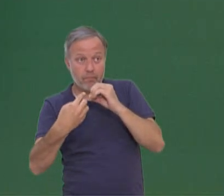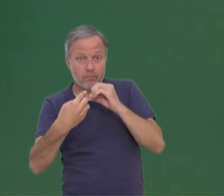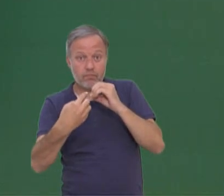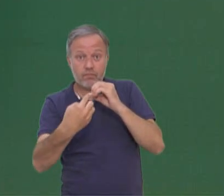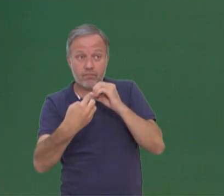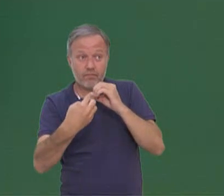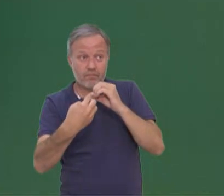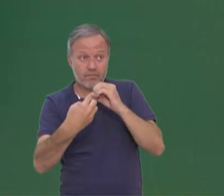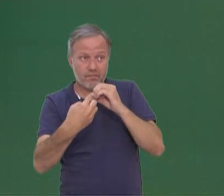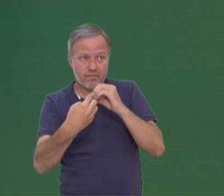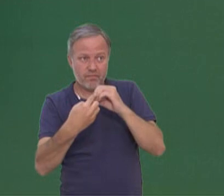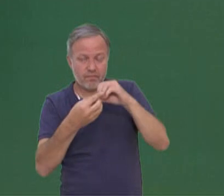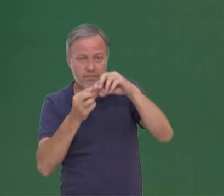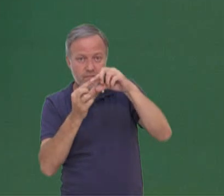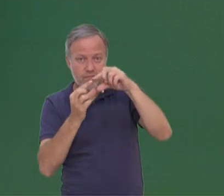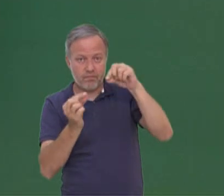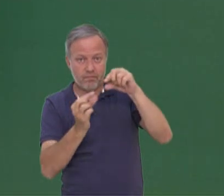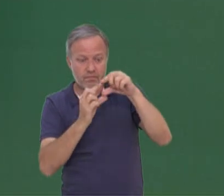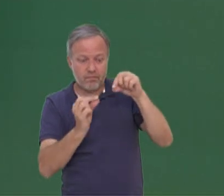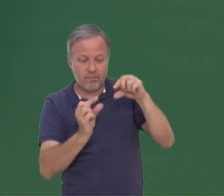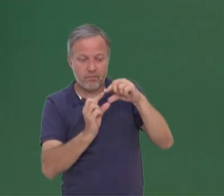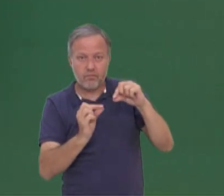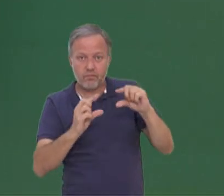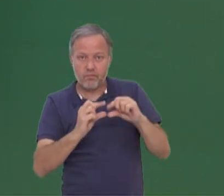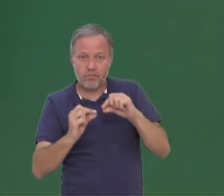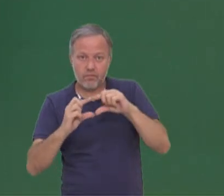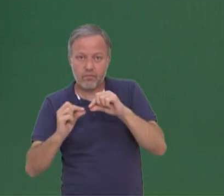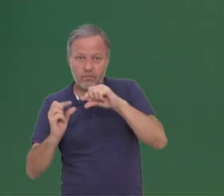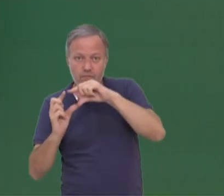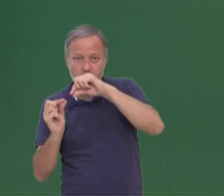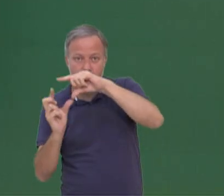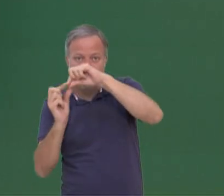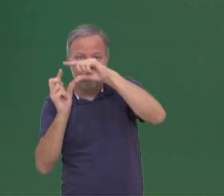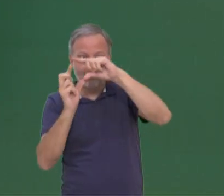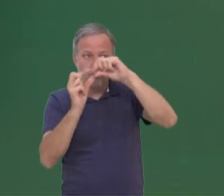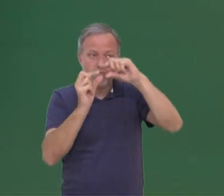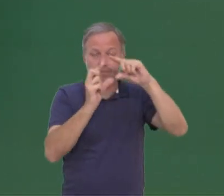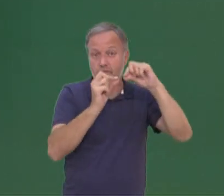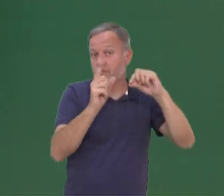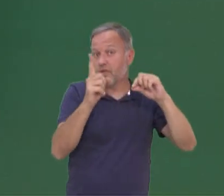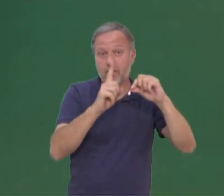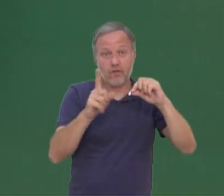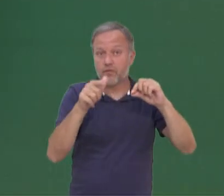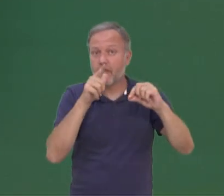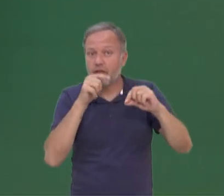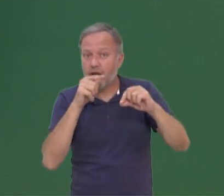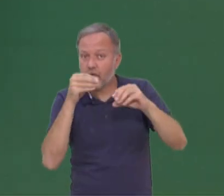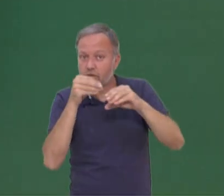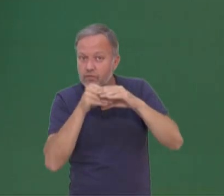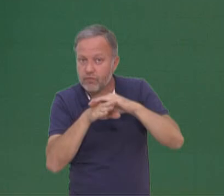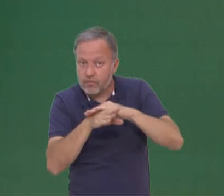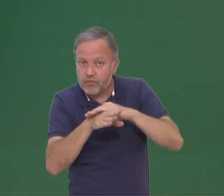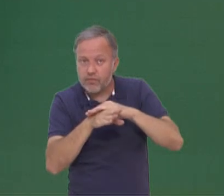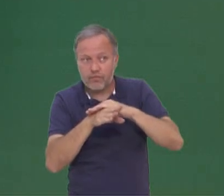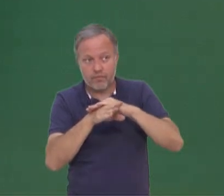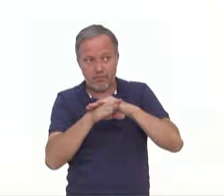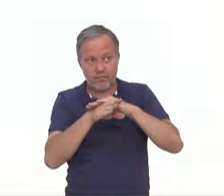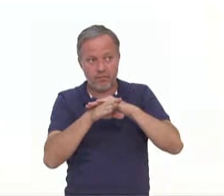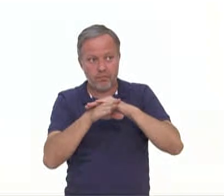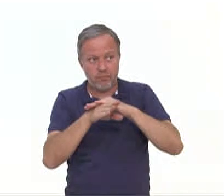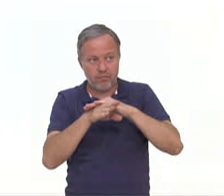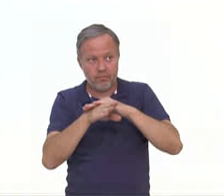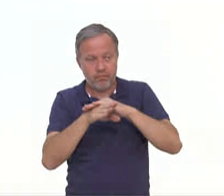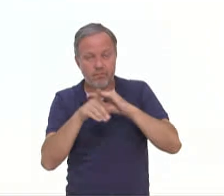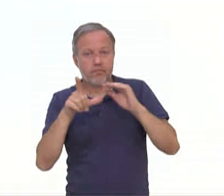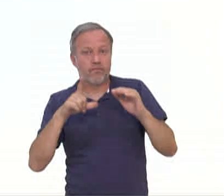a hidrofóbica, que não se comunica com a água, fica protegida entre as duas camadas. A célula é assim,